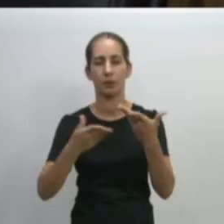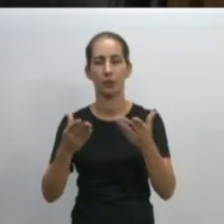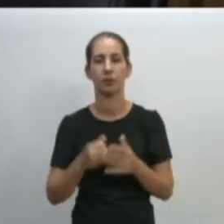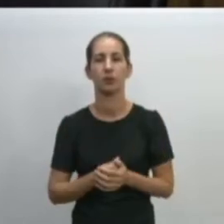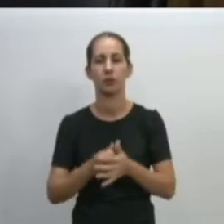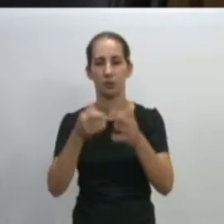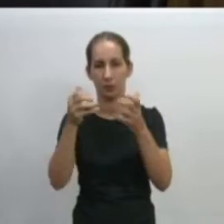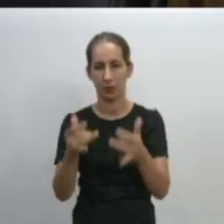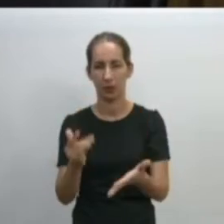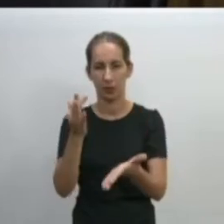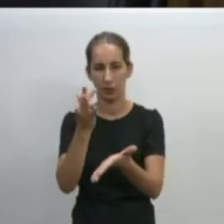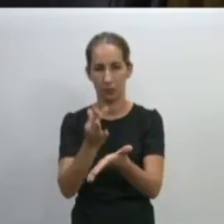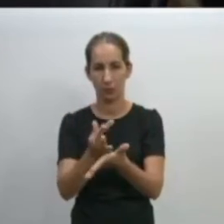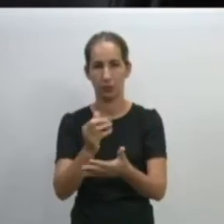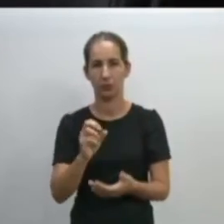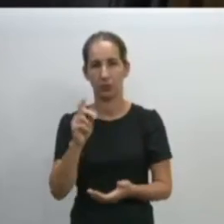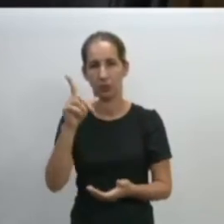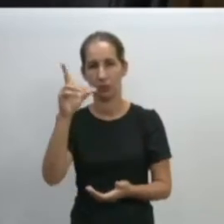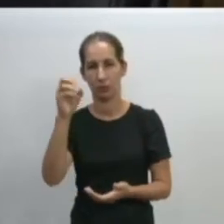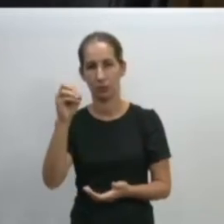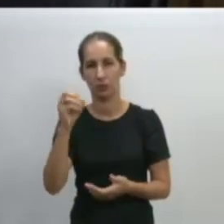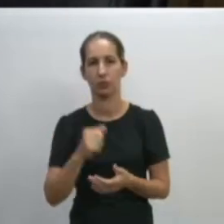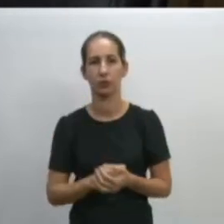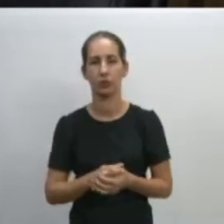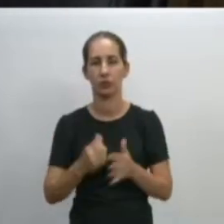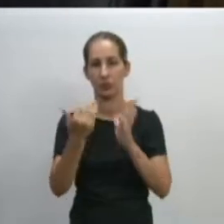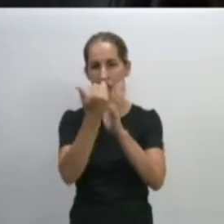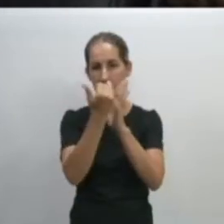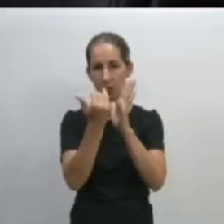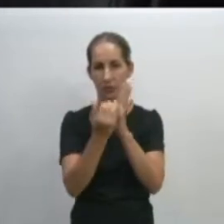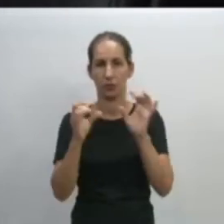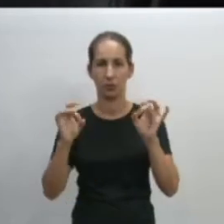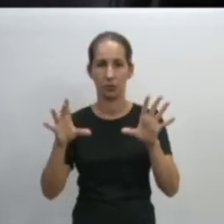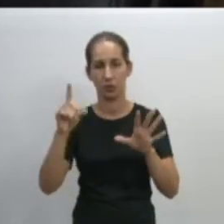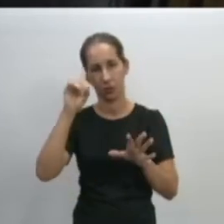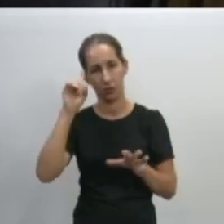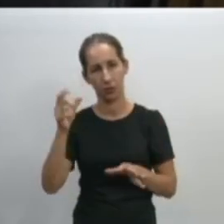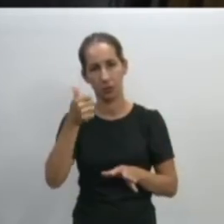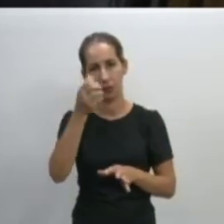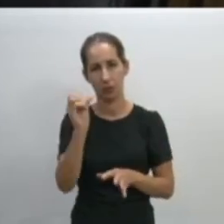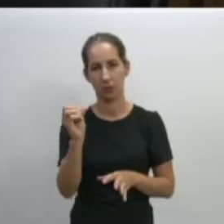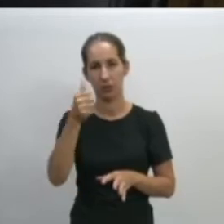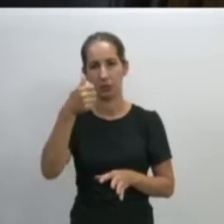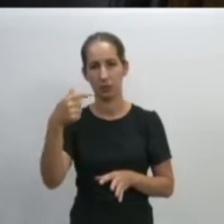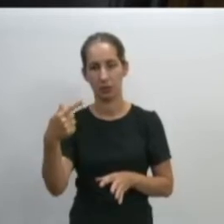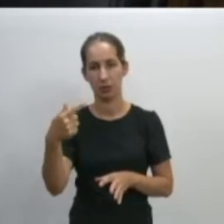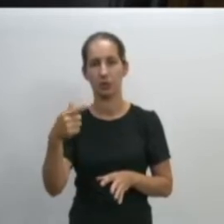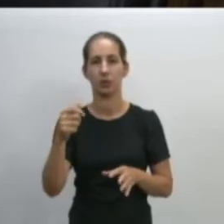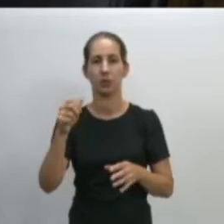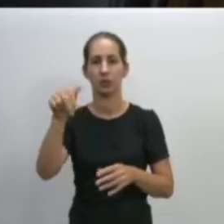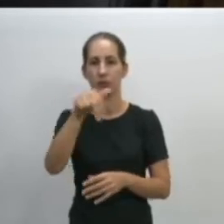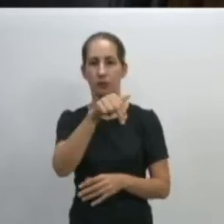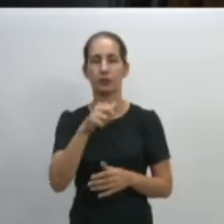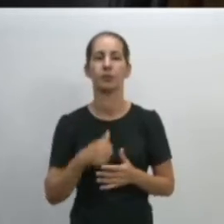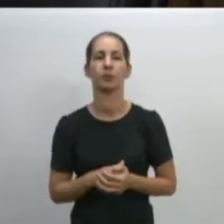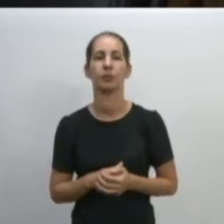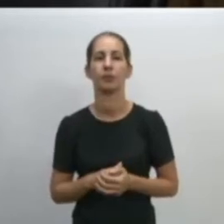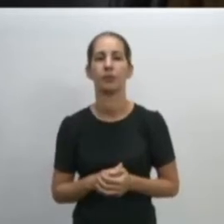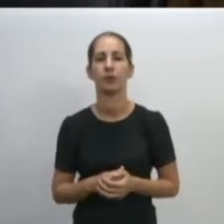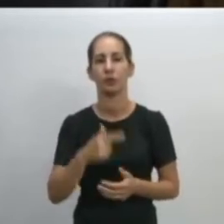encaminhar a justificativa de ausência do vereador Aldo Clemente nas sessões ordinárias dos dias 16 e 17 de novembro